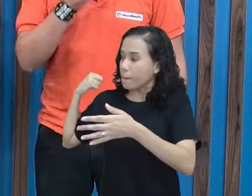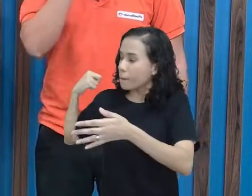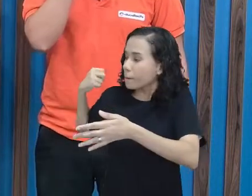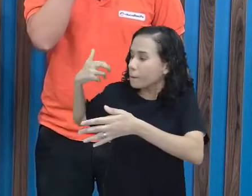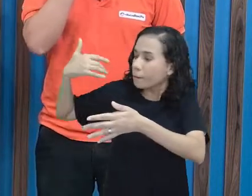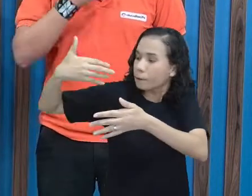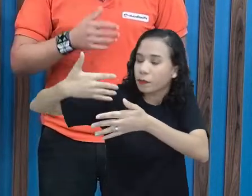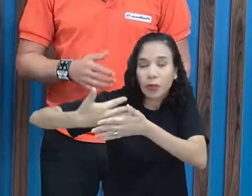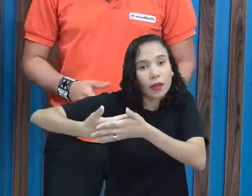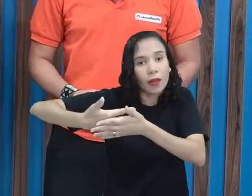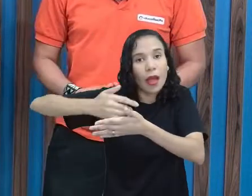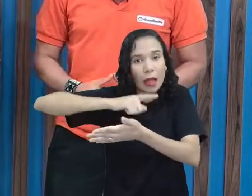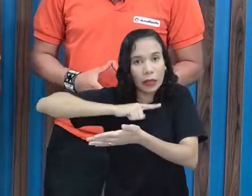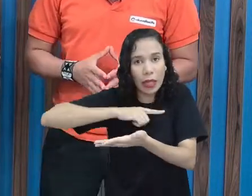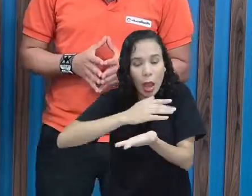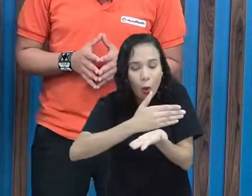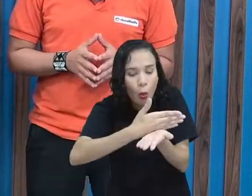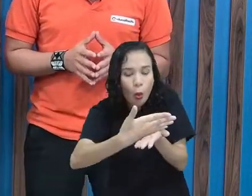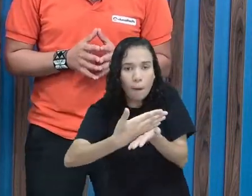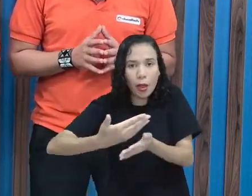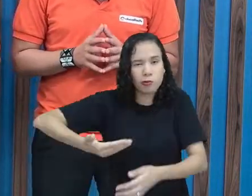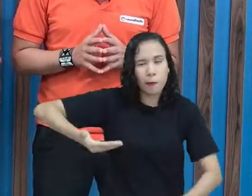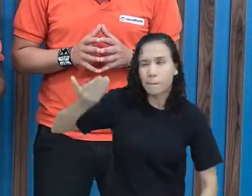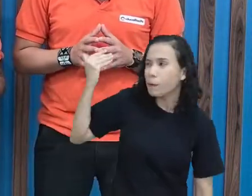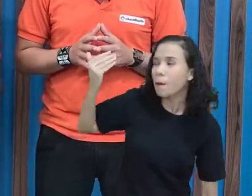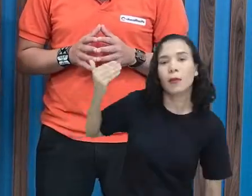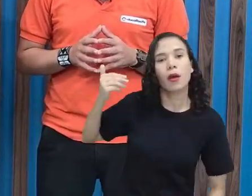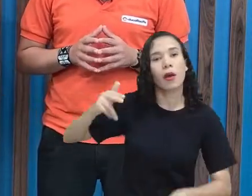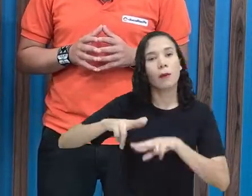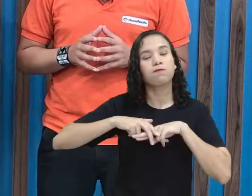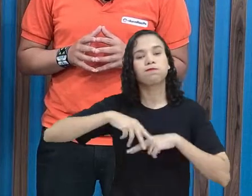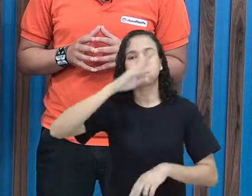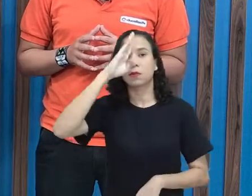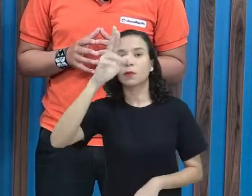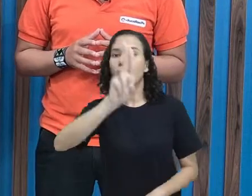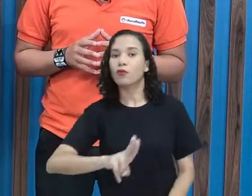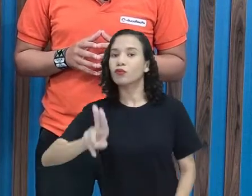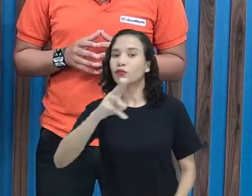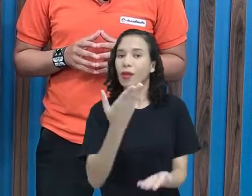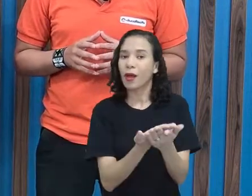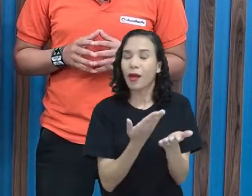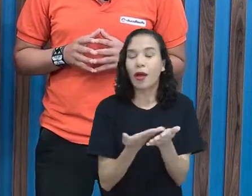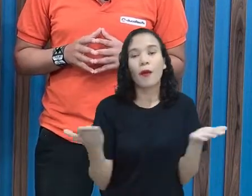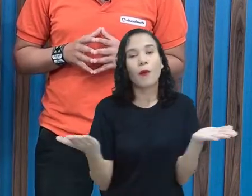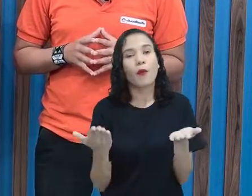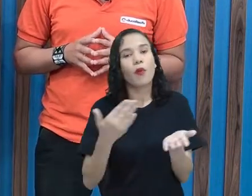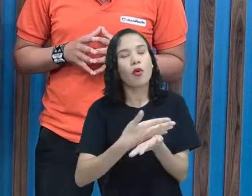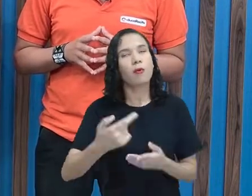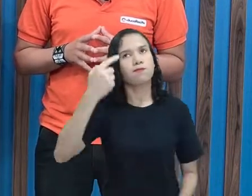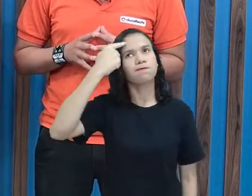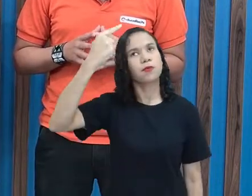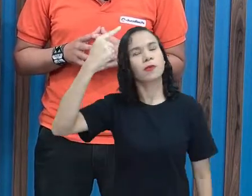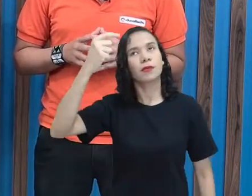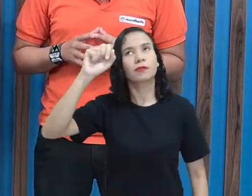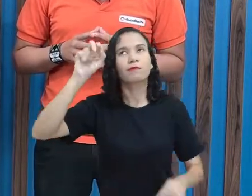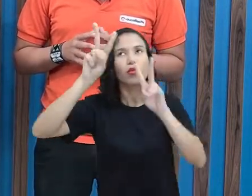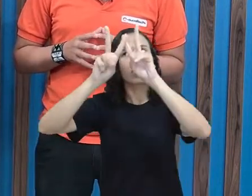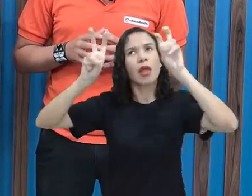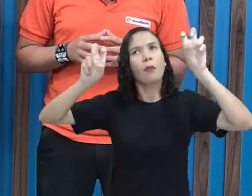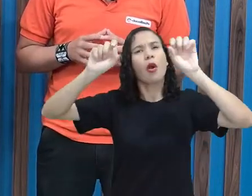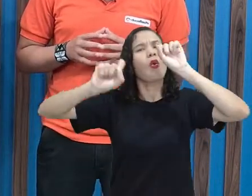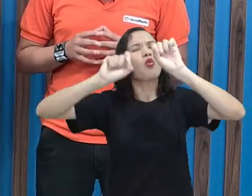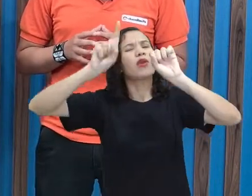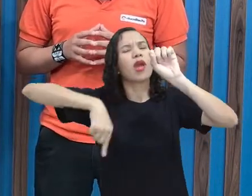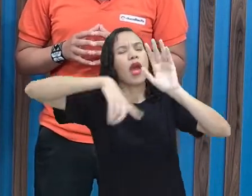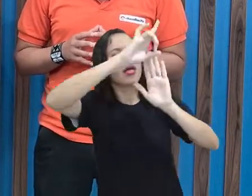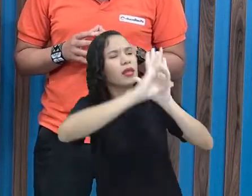Eles tiveram um começo. Então, para o cerne da nossa aula de hoje, a gente vai começar abordando esse tema. O que são os direitos